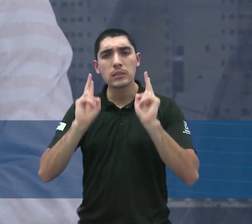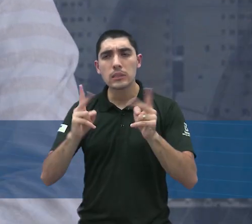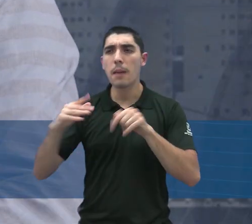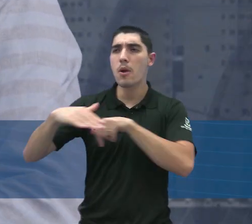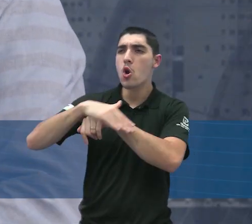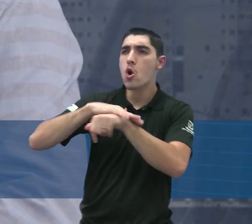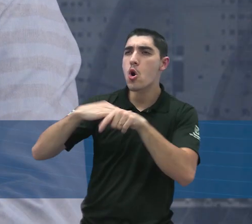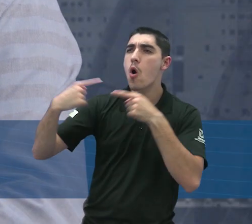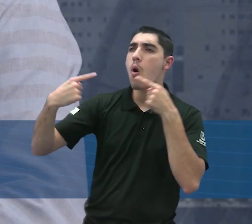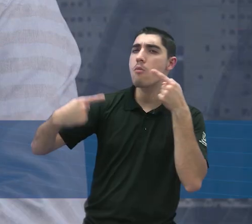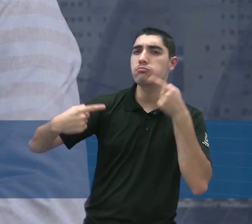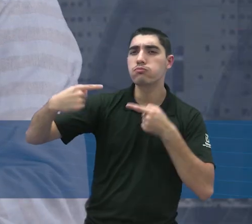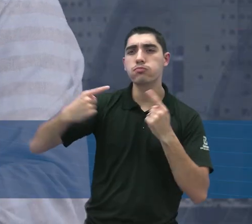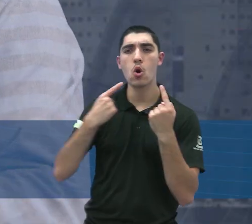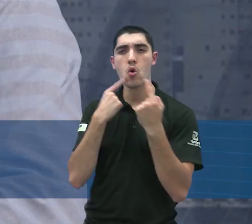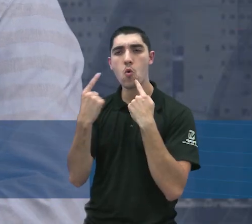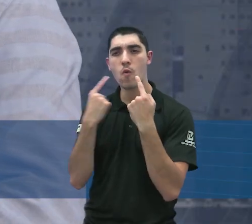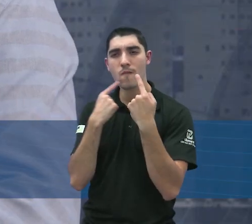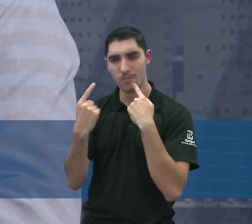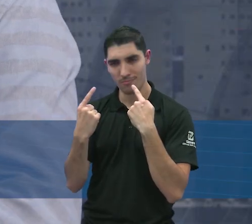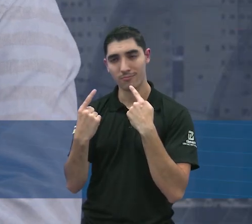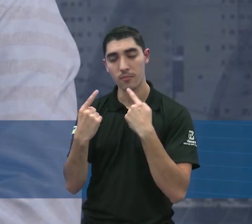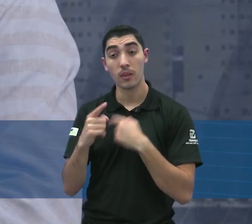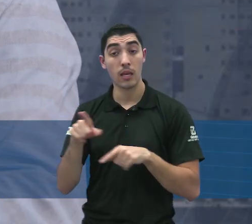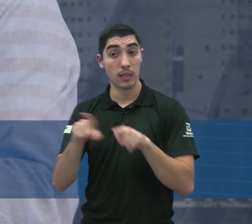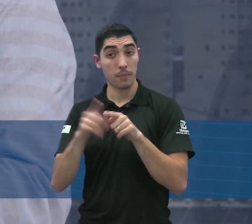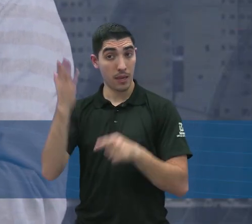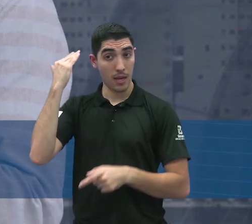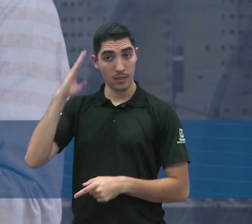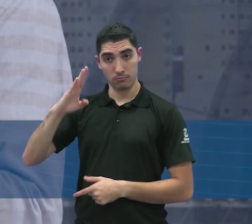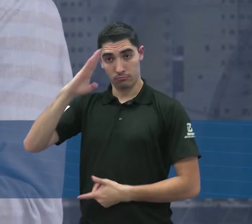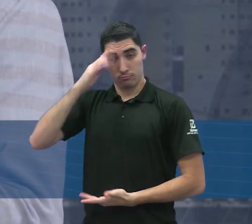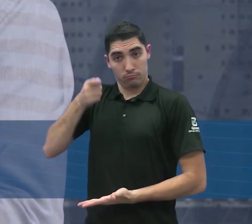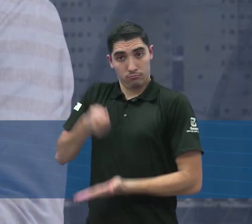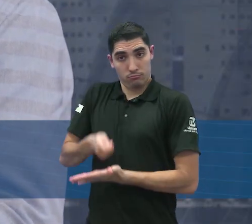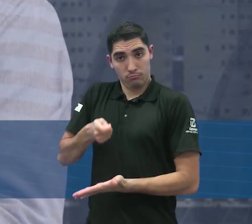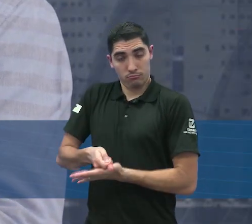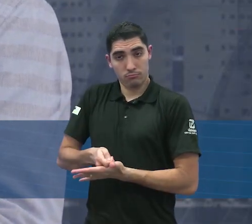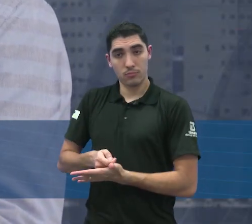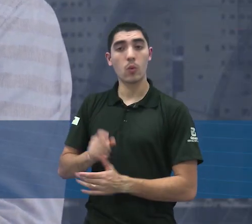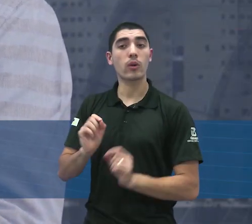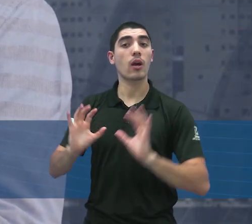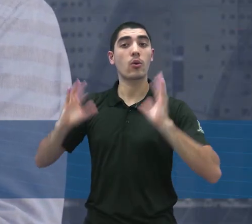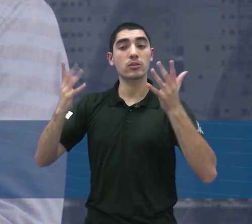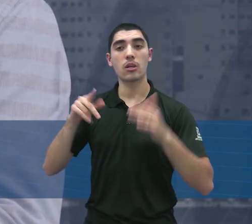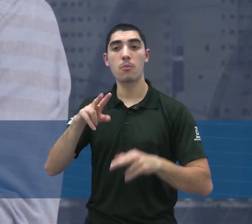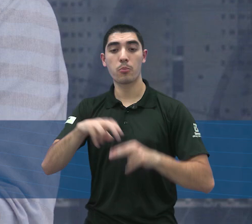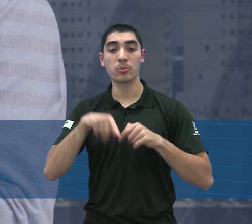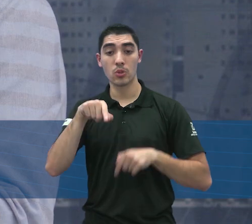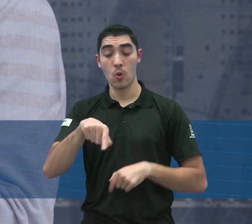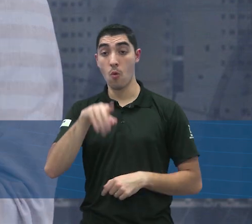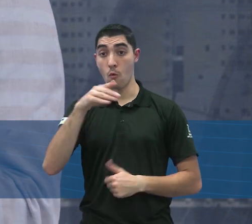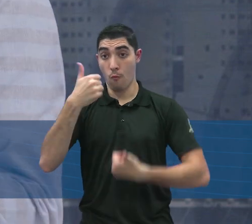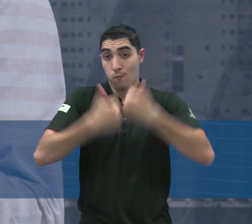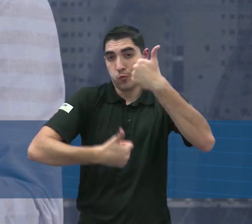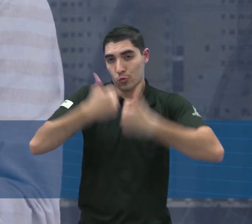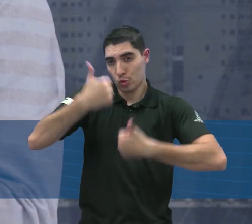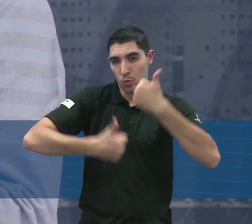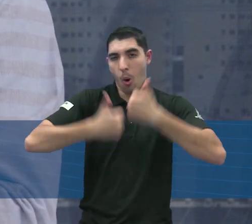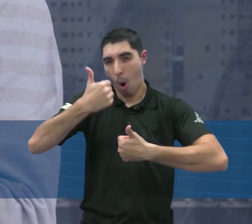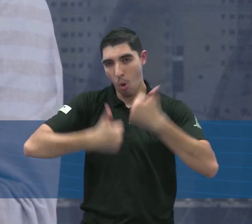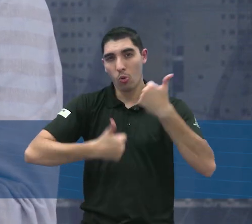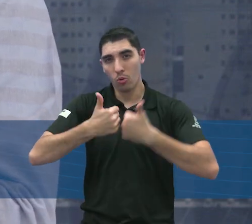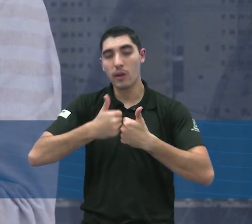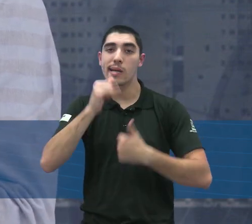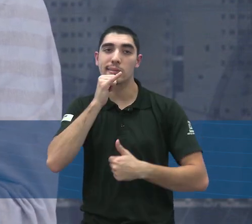que é até interessante, que aconteceu na própria ditadura militar, é o favorecimento do futebol para projetar a imagem do Brasil, ou melhor dizendo, quem não